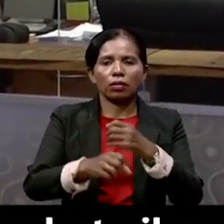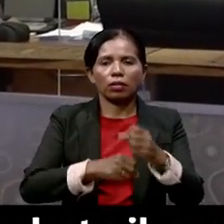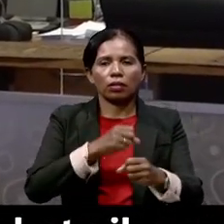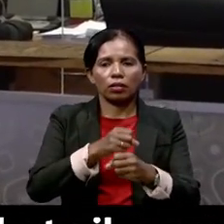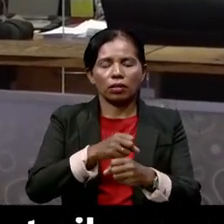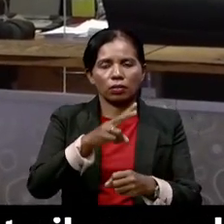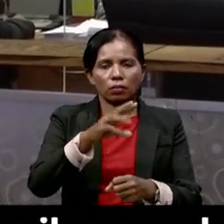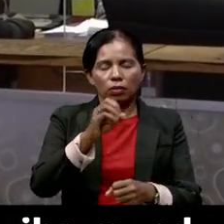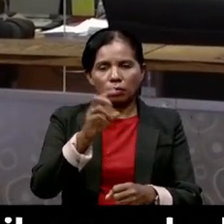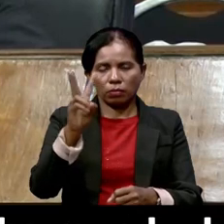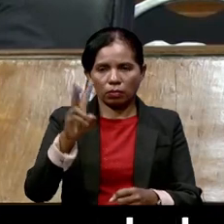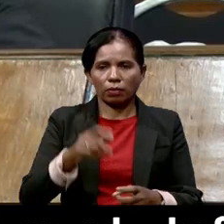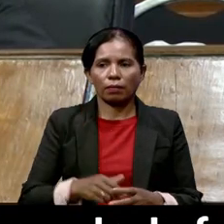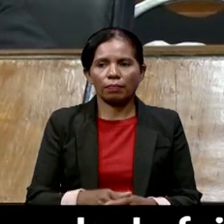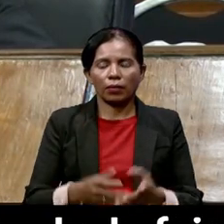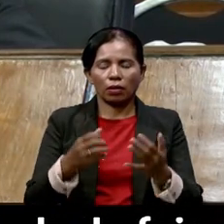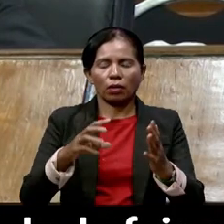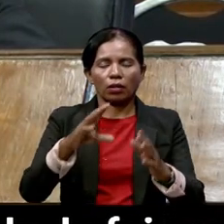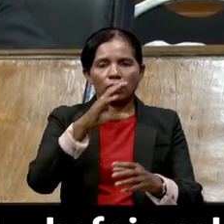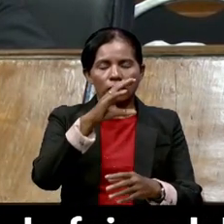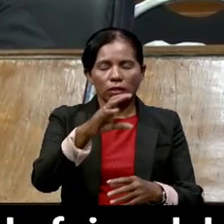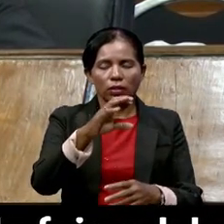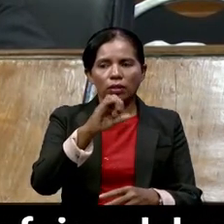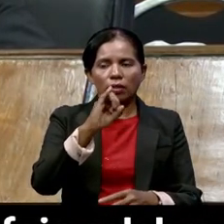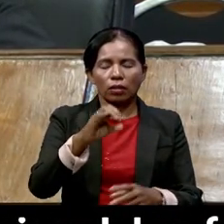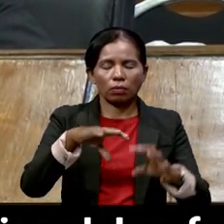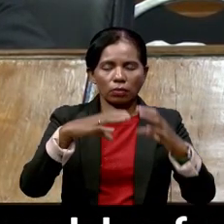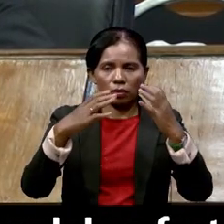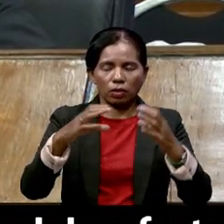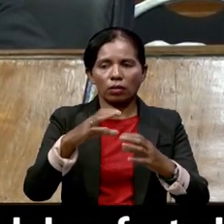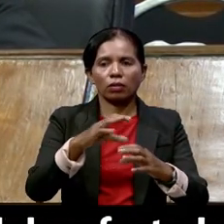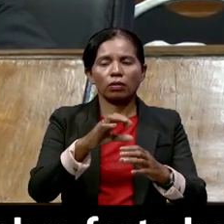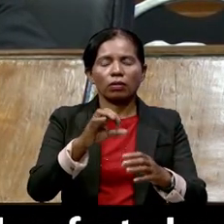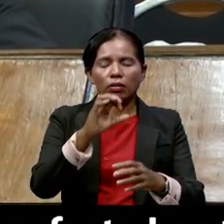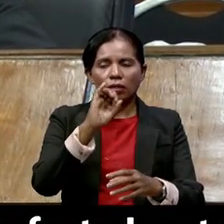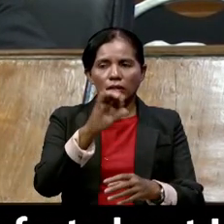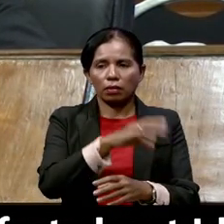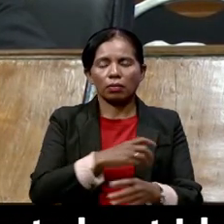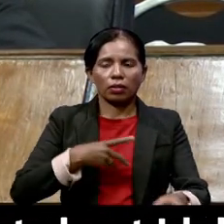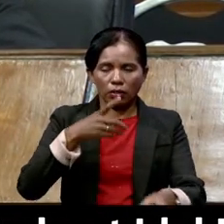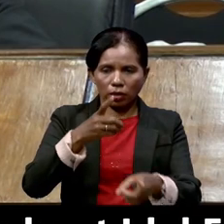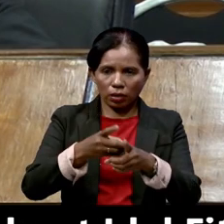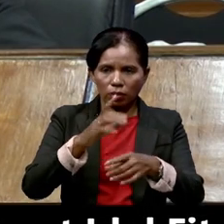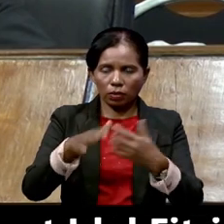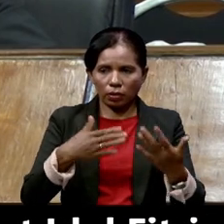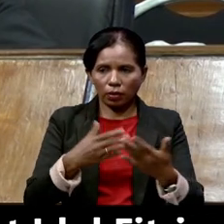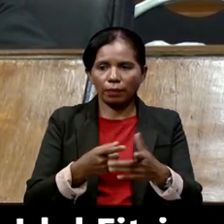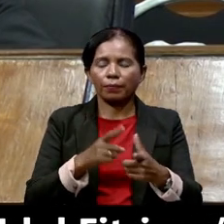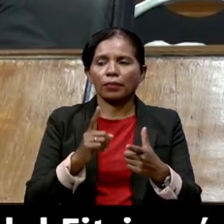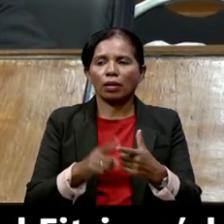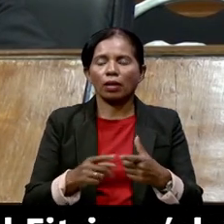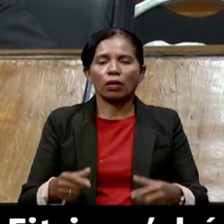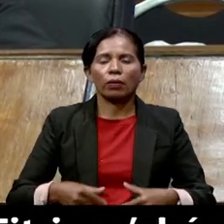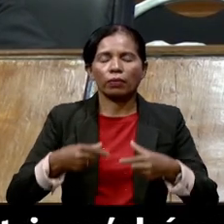rua. Oras ne dadau comissão função public, mak zere hela dado serne, direito serne, par depois fo